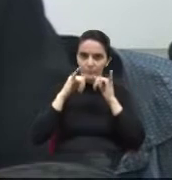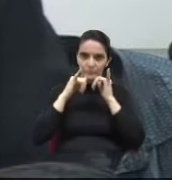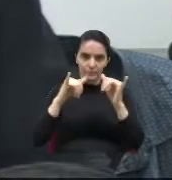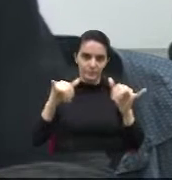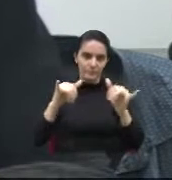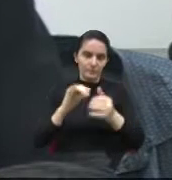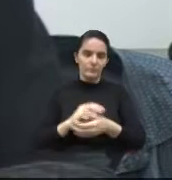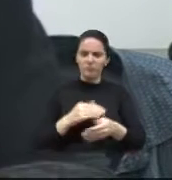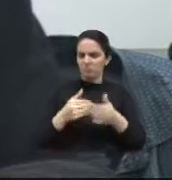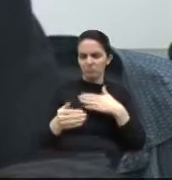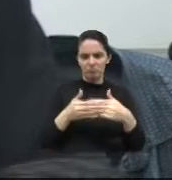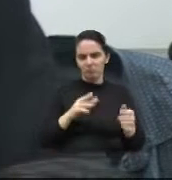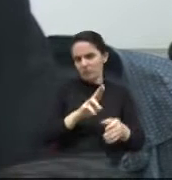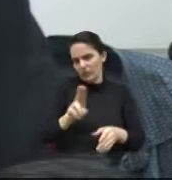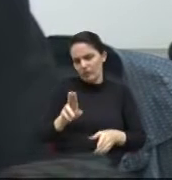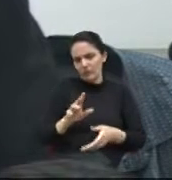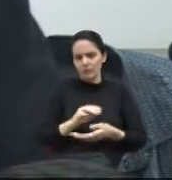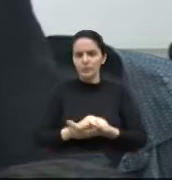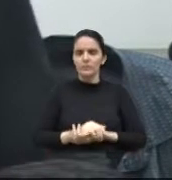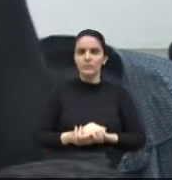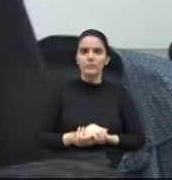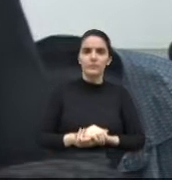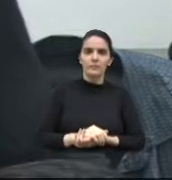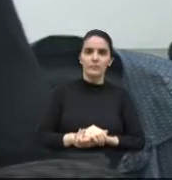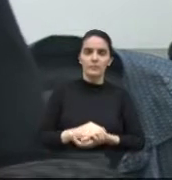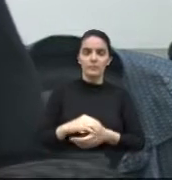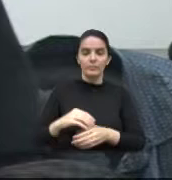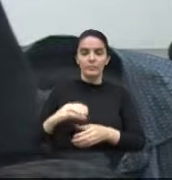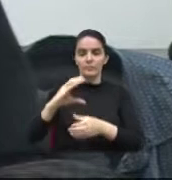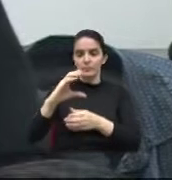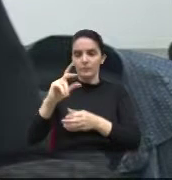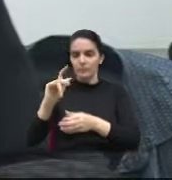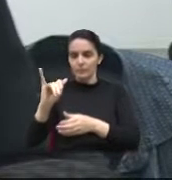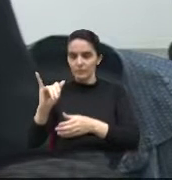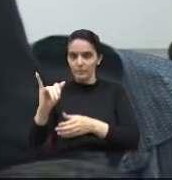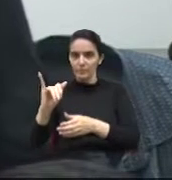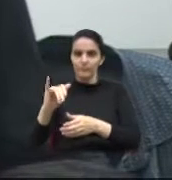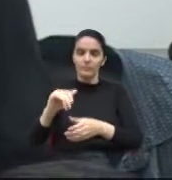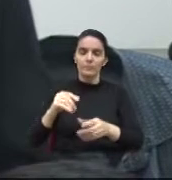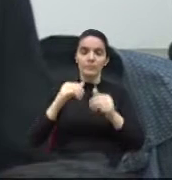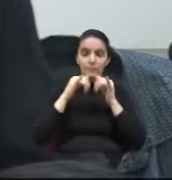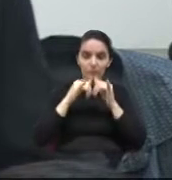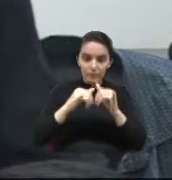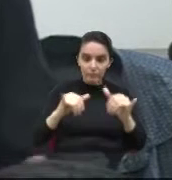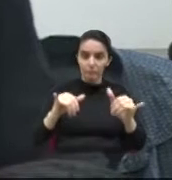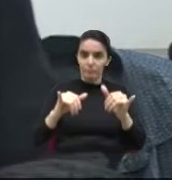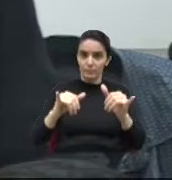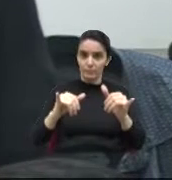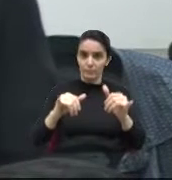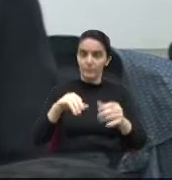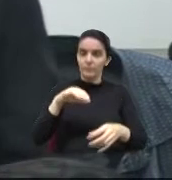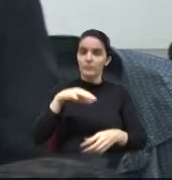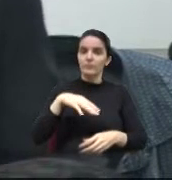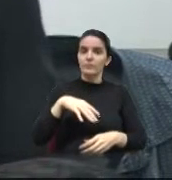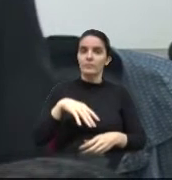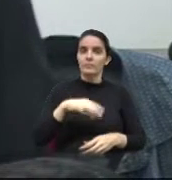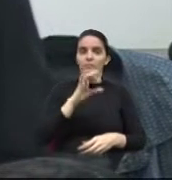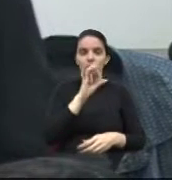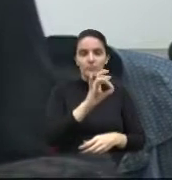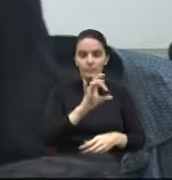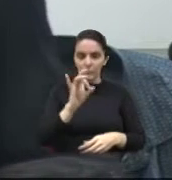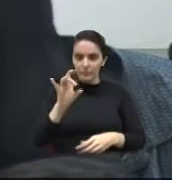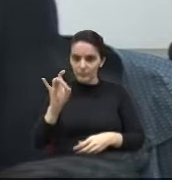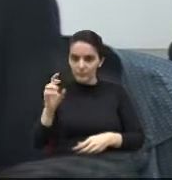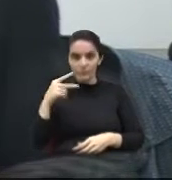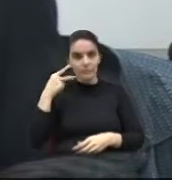o chamam, e vejo que tem informações, cada vereador recebeu as suas